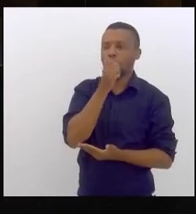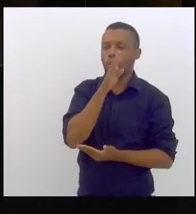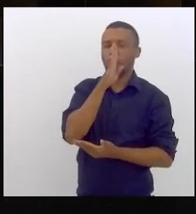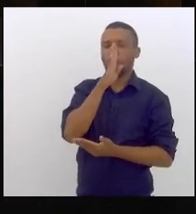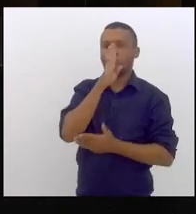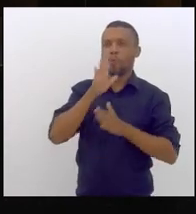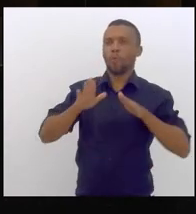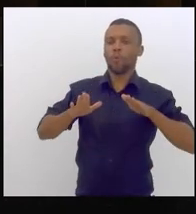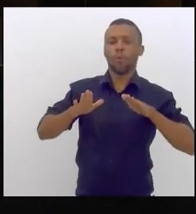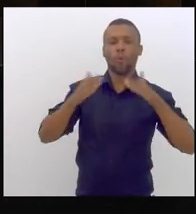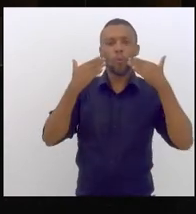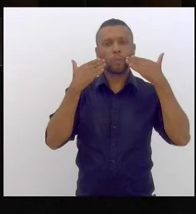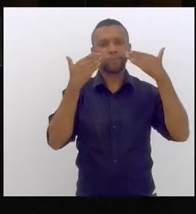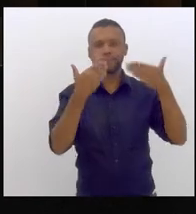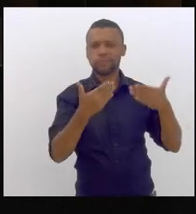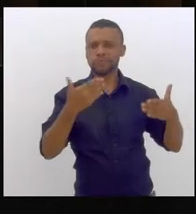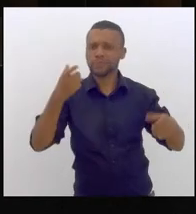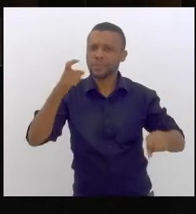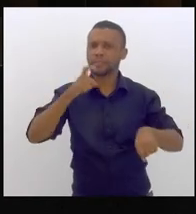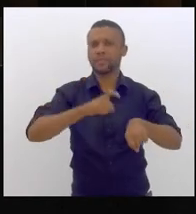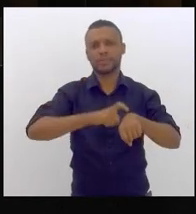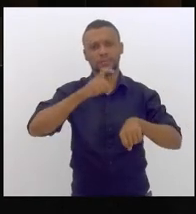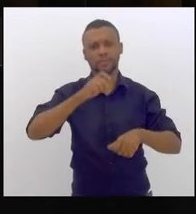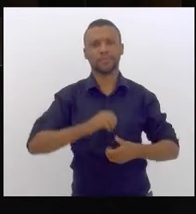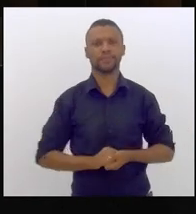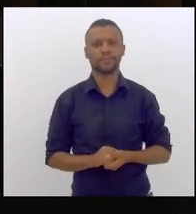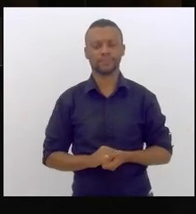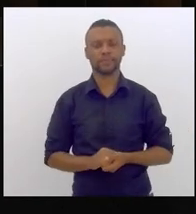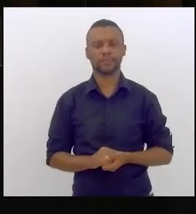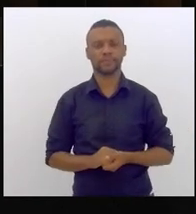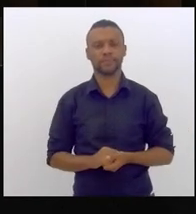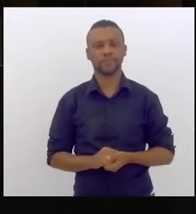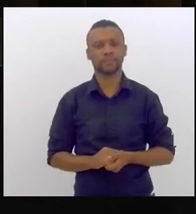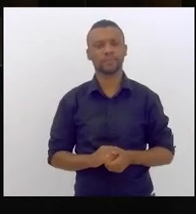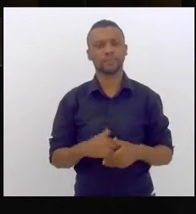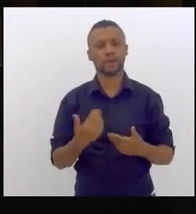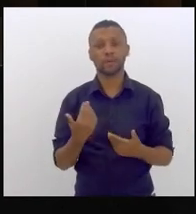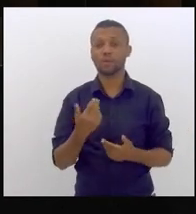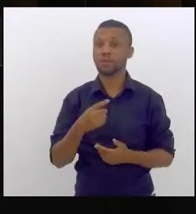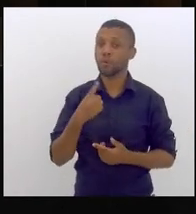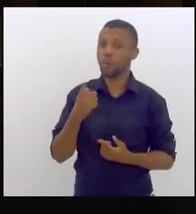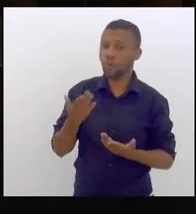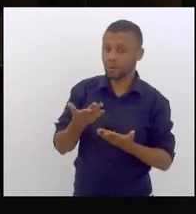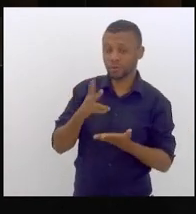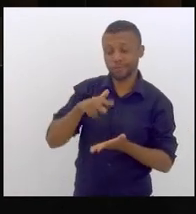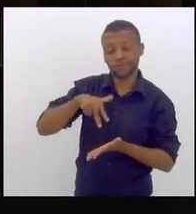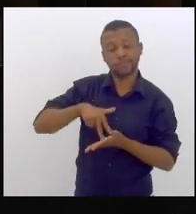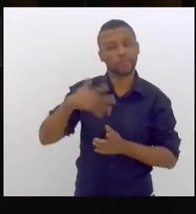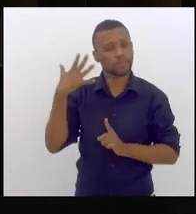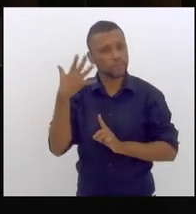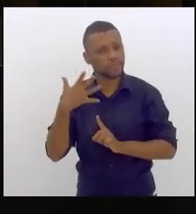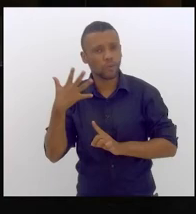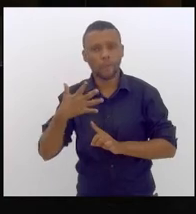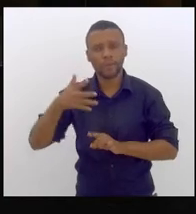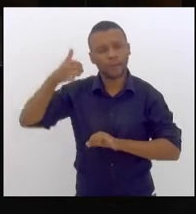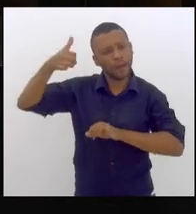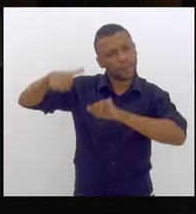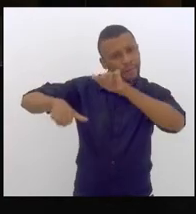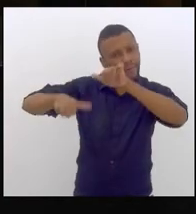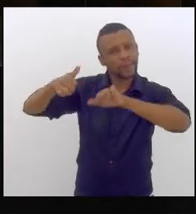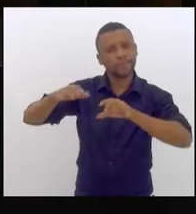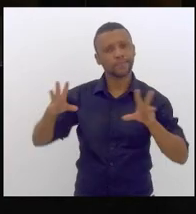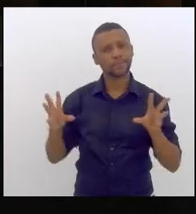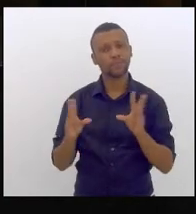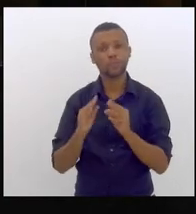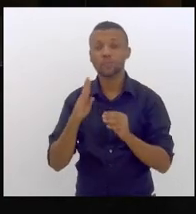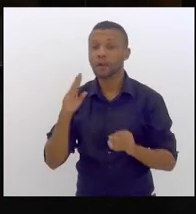silenciar diante dessa situação. Enfim, uso a tribuna no dia de hoje para fazer essa avaliação muito rápida